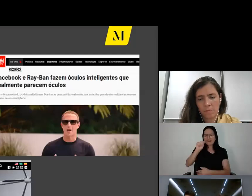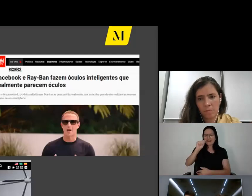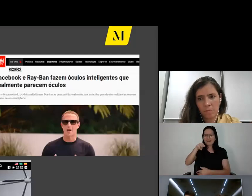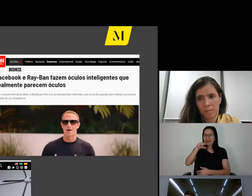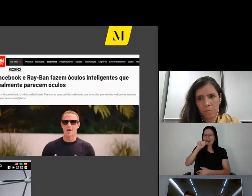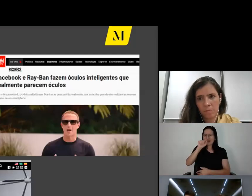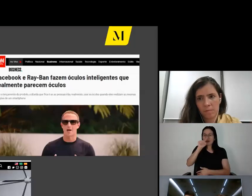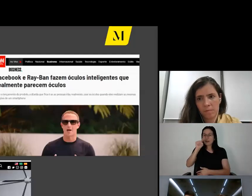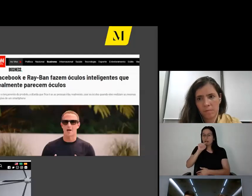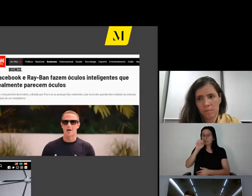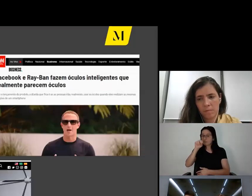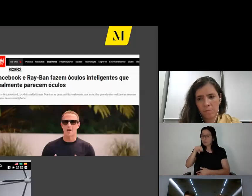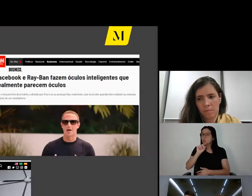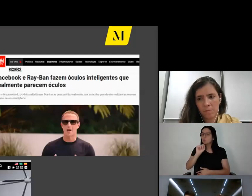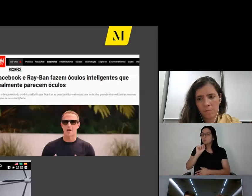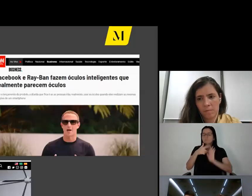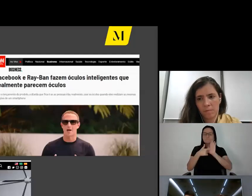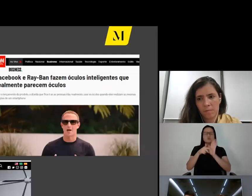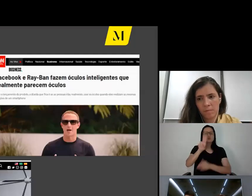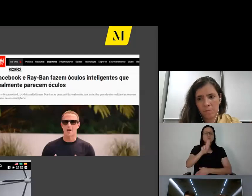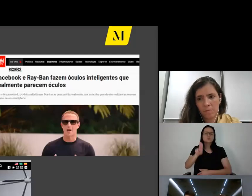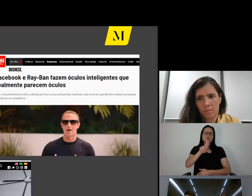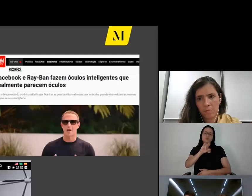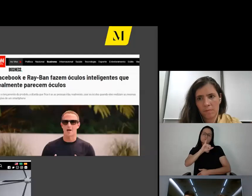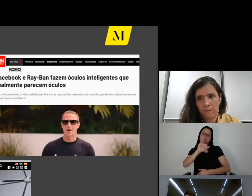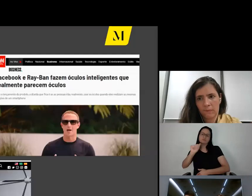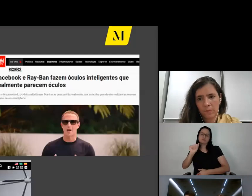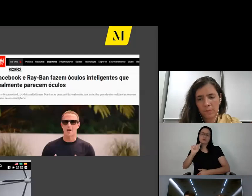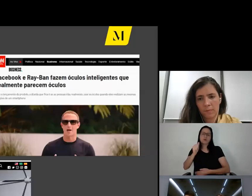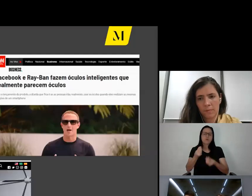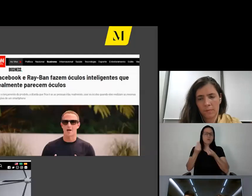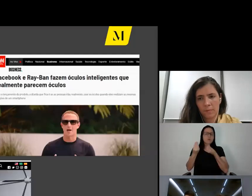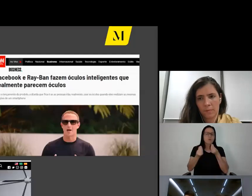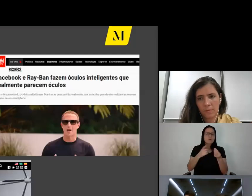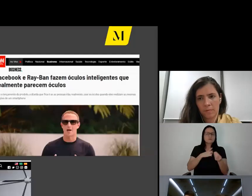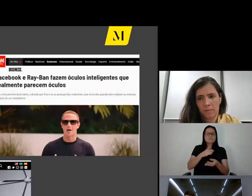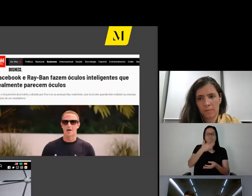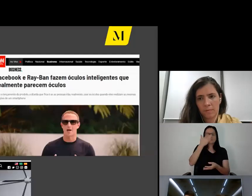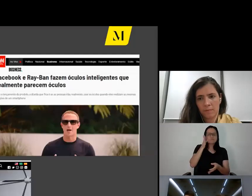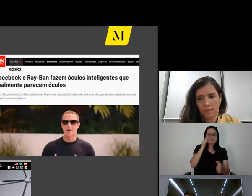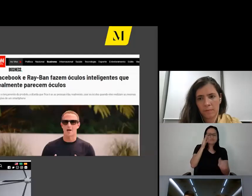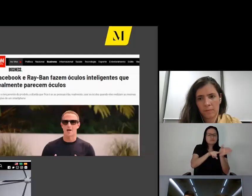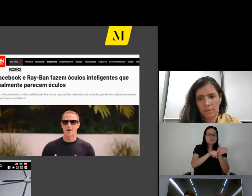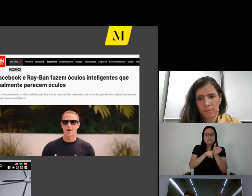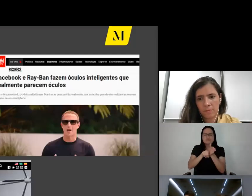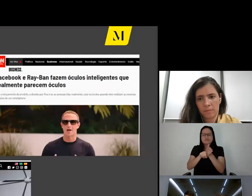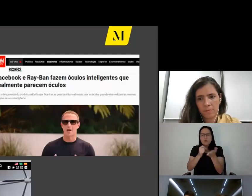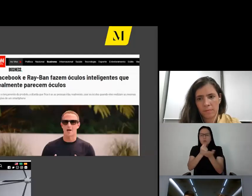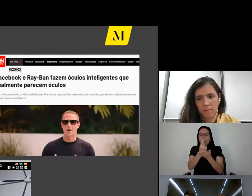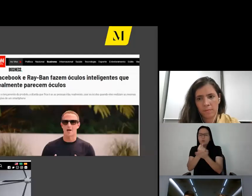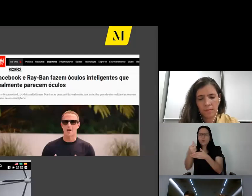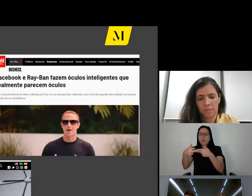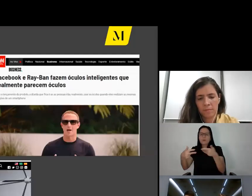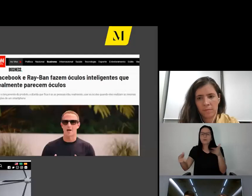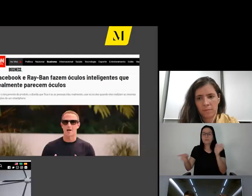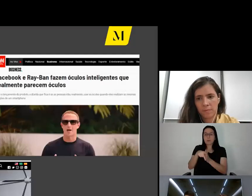uso da inteligência artificial para entender quais eram os hábitos de consumo daqueles donos das geladeiras,